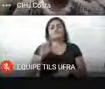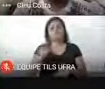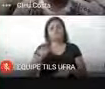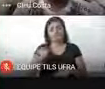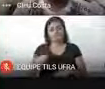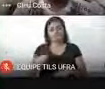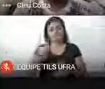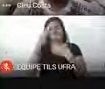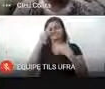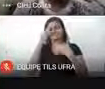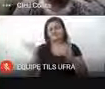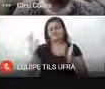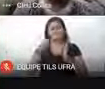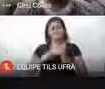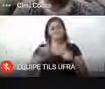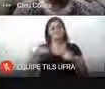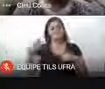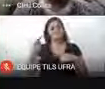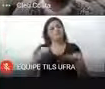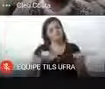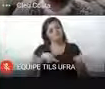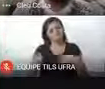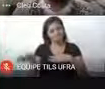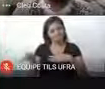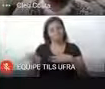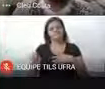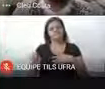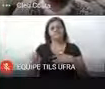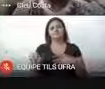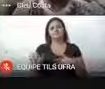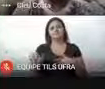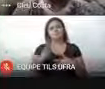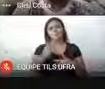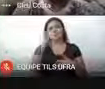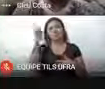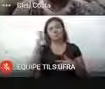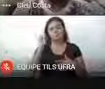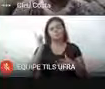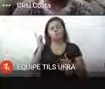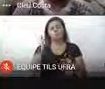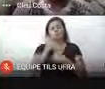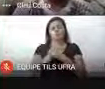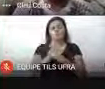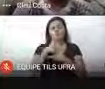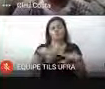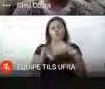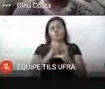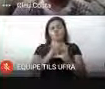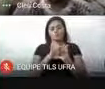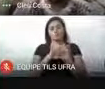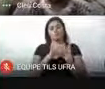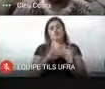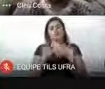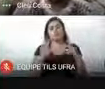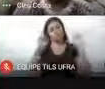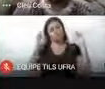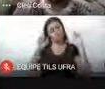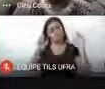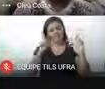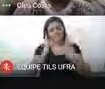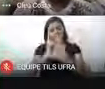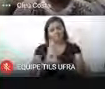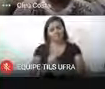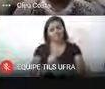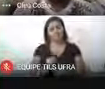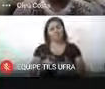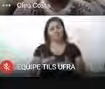a próxima semana, até um próximo encontro. Espero que um breve encontro. E a todos,